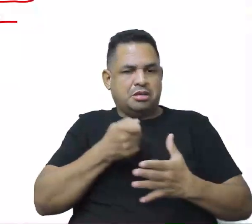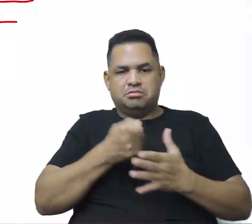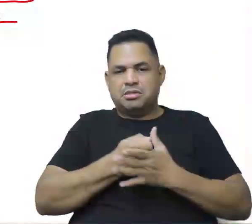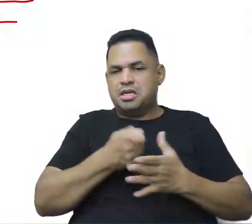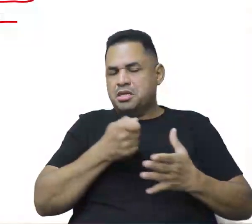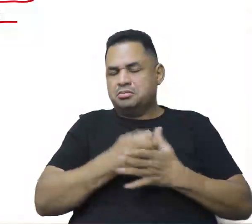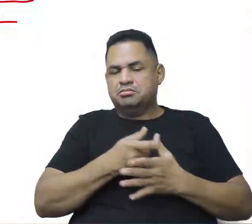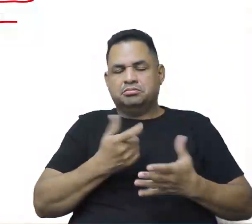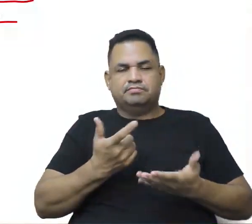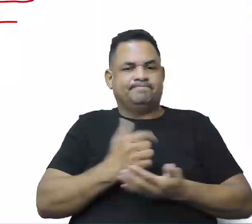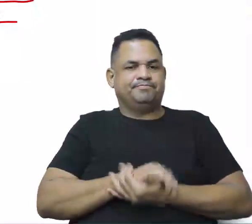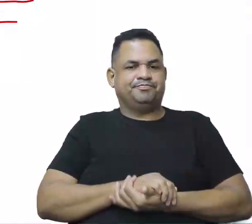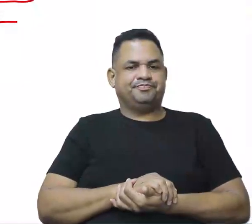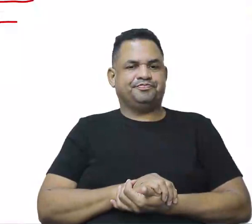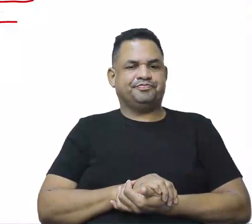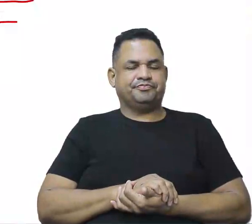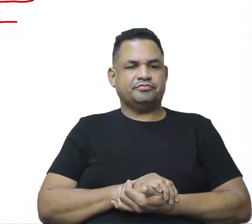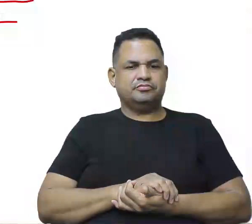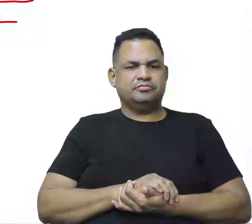Então,